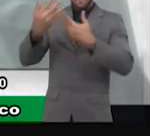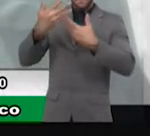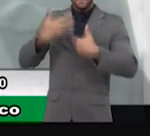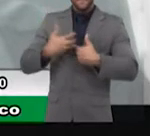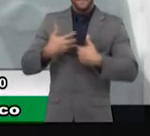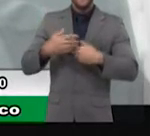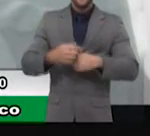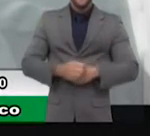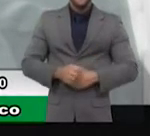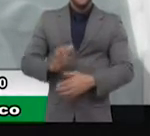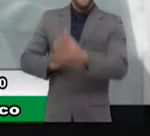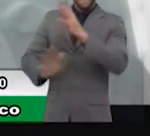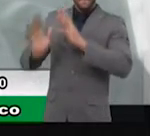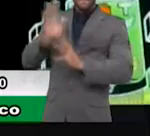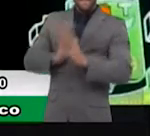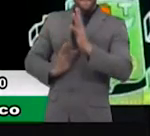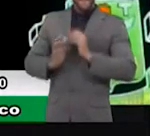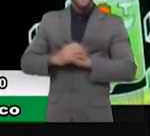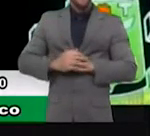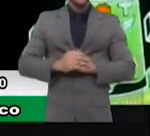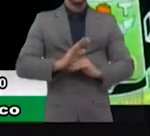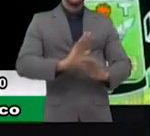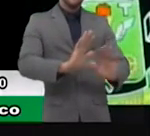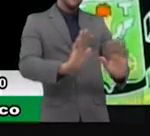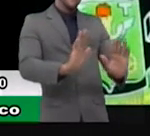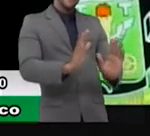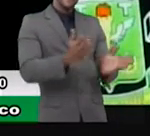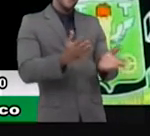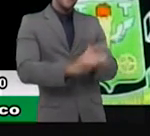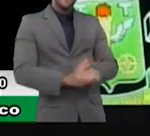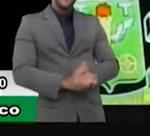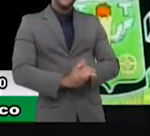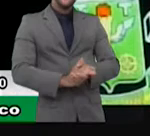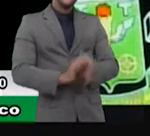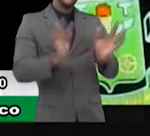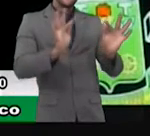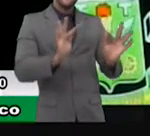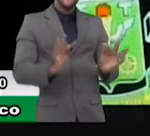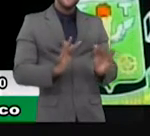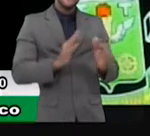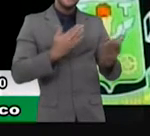Ralf. Muito obrigado, presidente. Desculpa aí. Que isso, senhor Jair. É uma honra falar com o senhor.